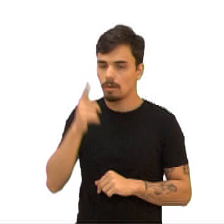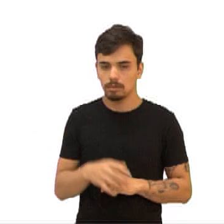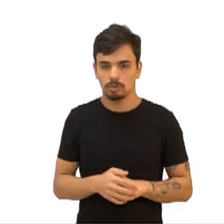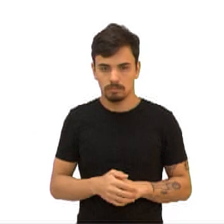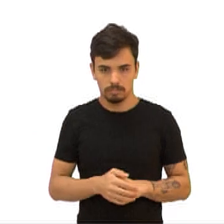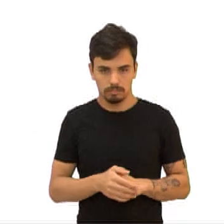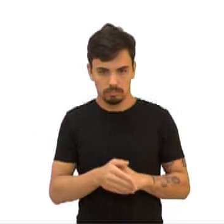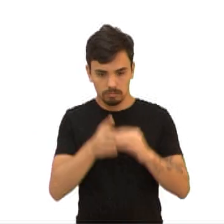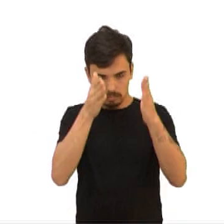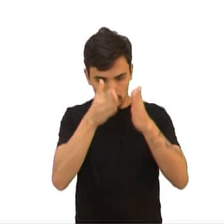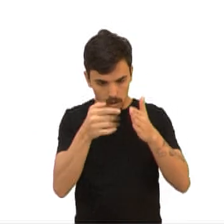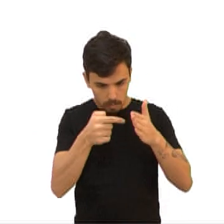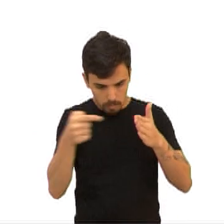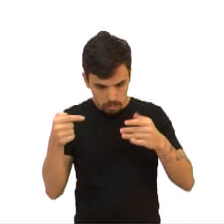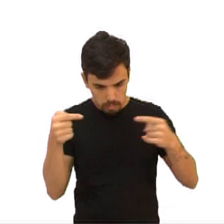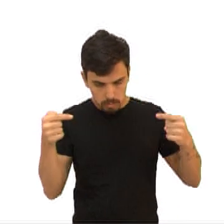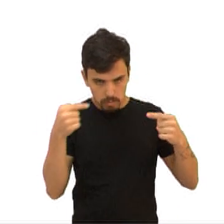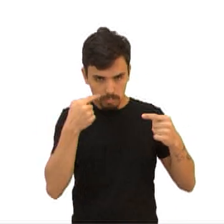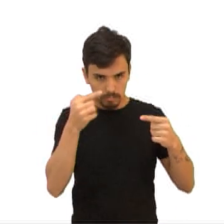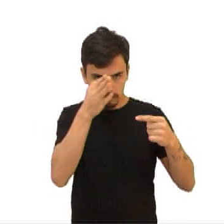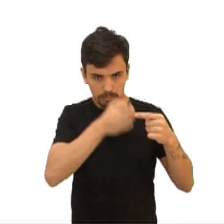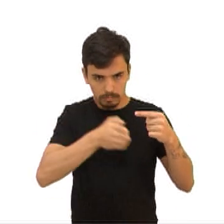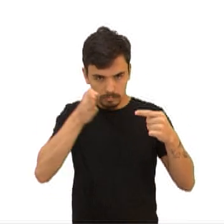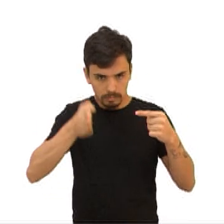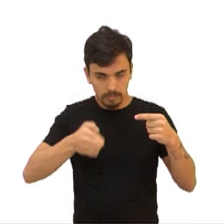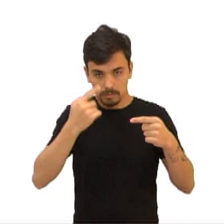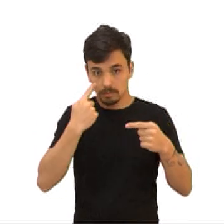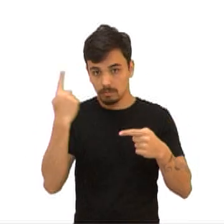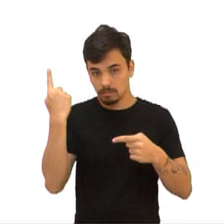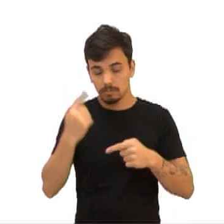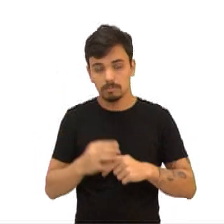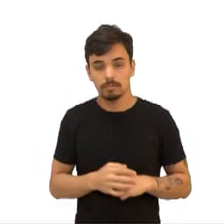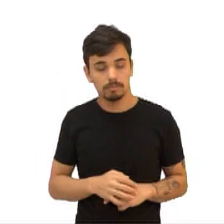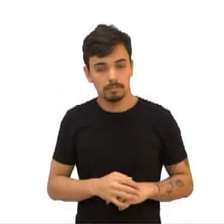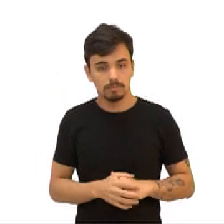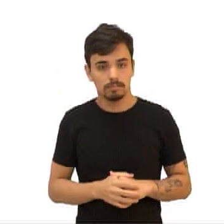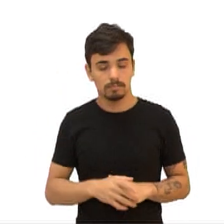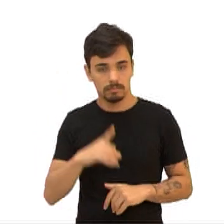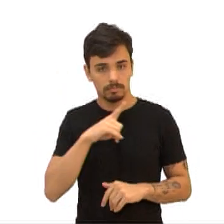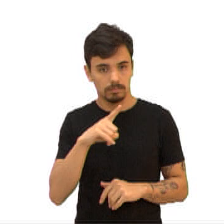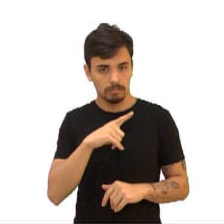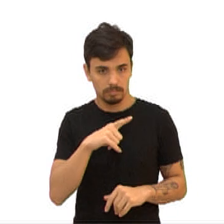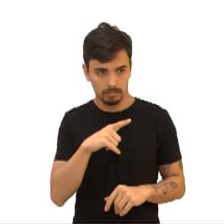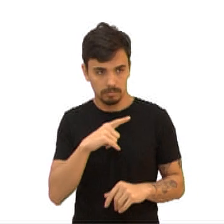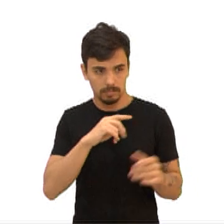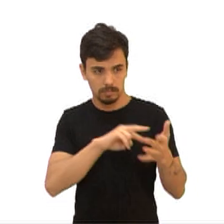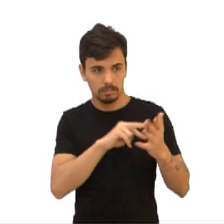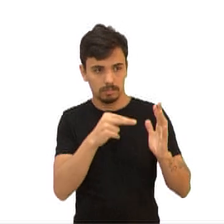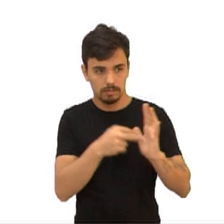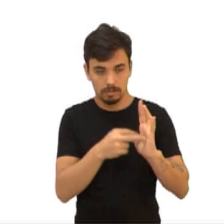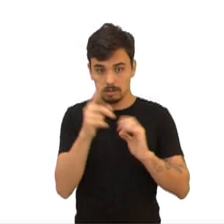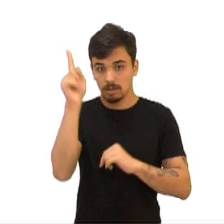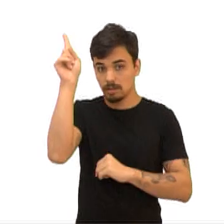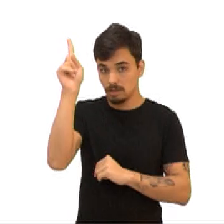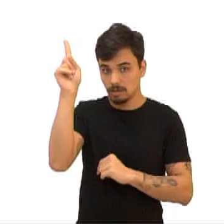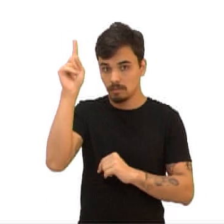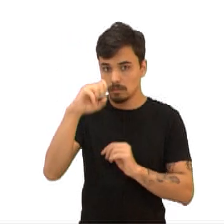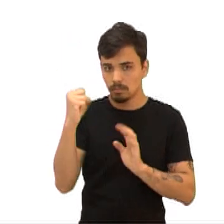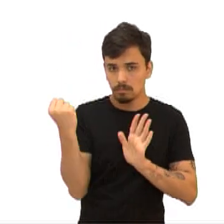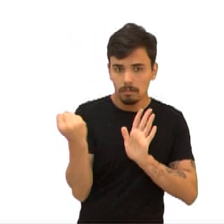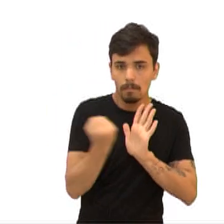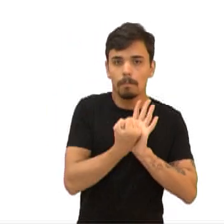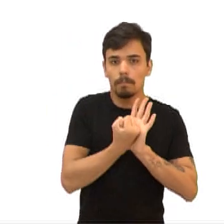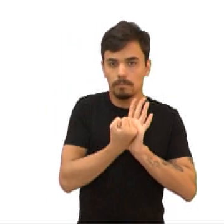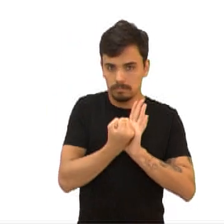representados por dois segmentos de reta. Então, eu tenho aqui o símbolo do capacitor. A gente vai usar ele para representar